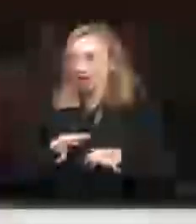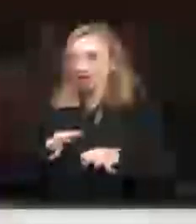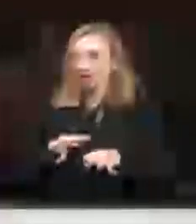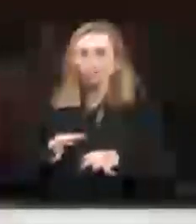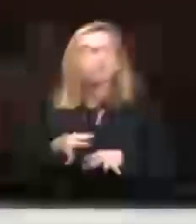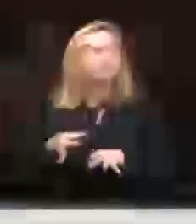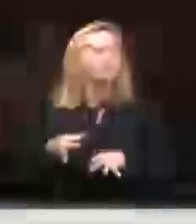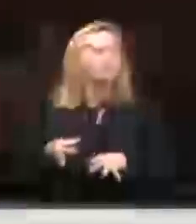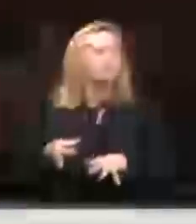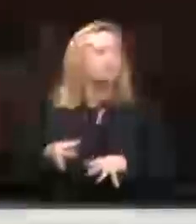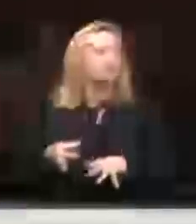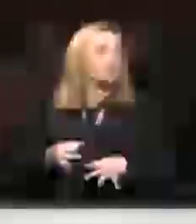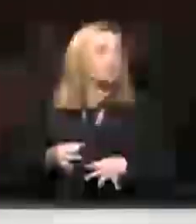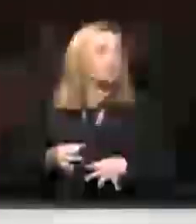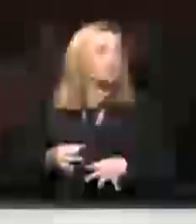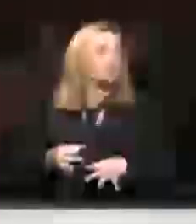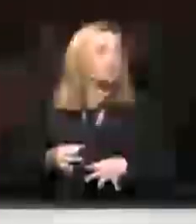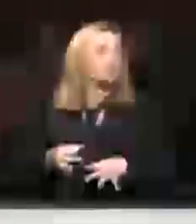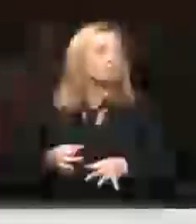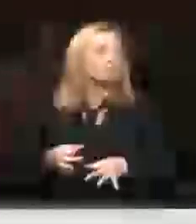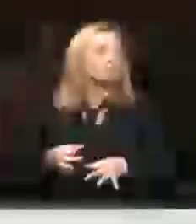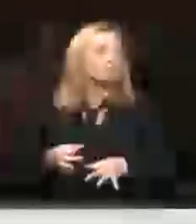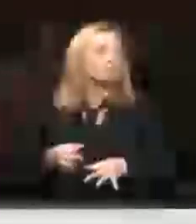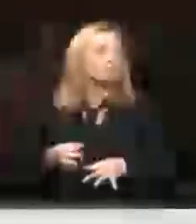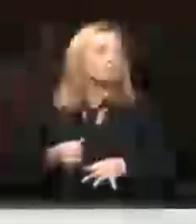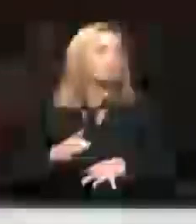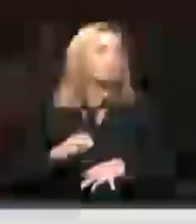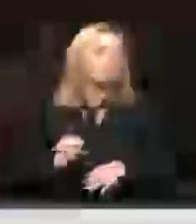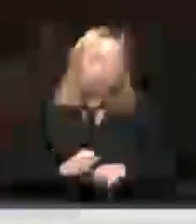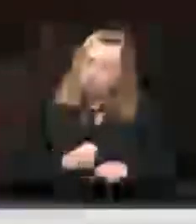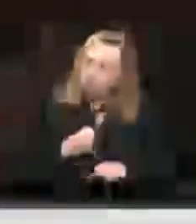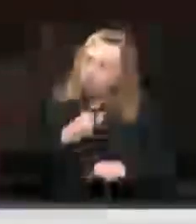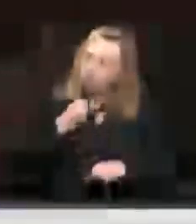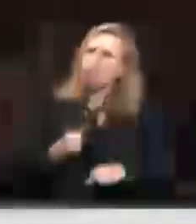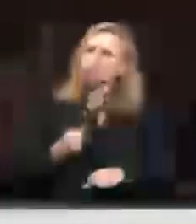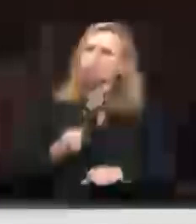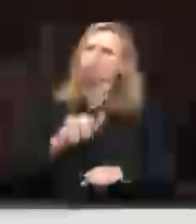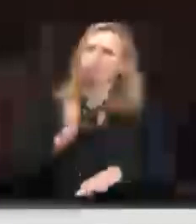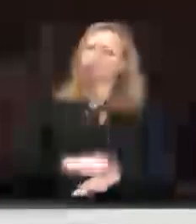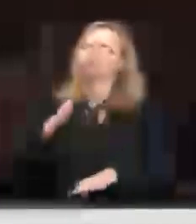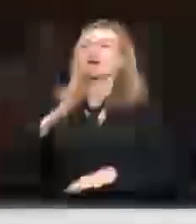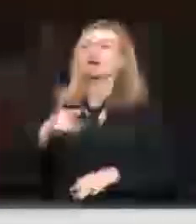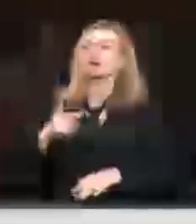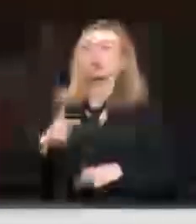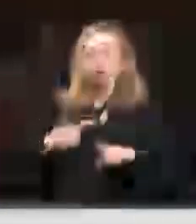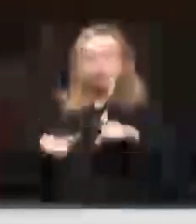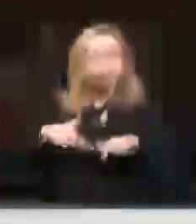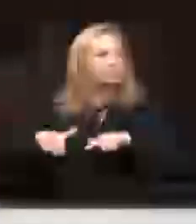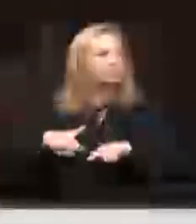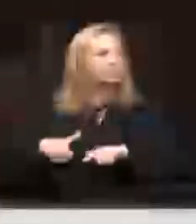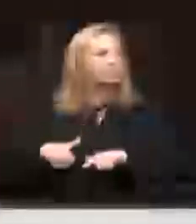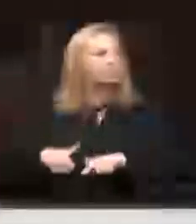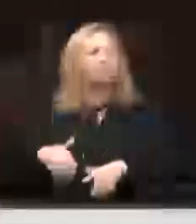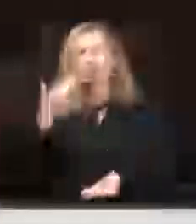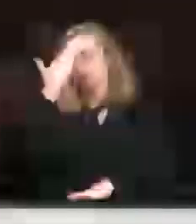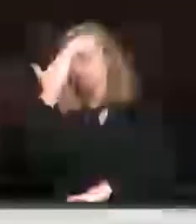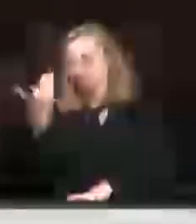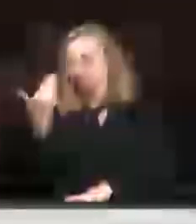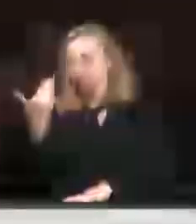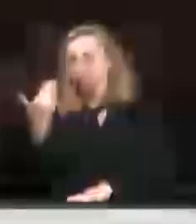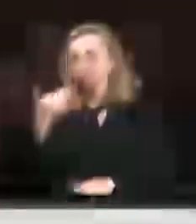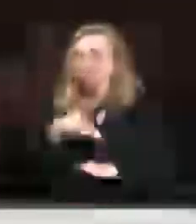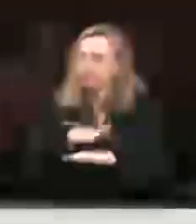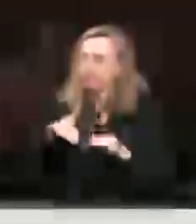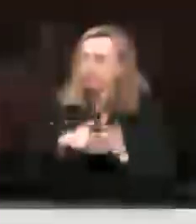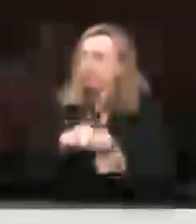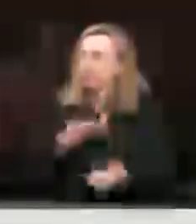política do Rio de Janeiro e um quadro com muita disposição de servir. Então eu agradeço aqui os